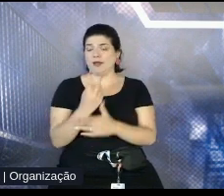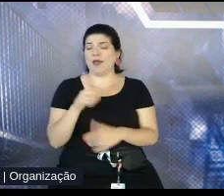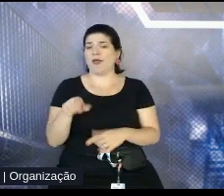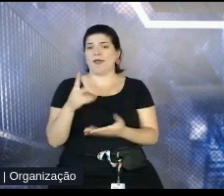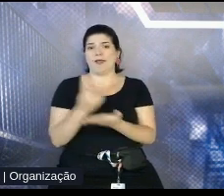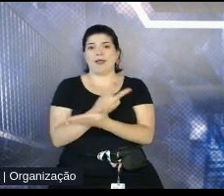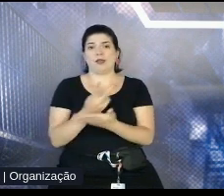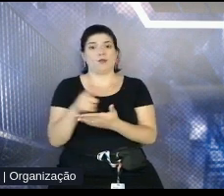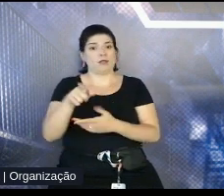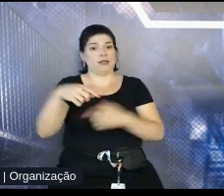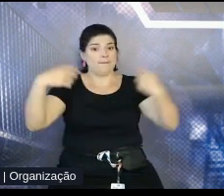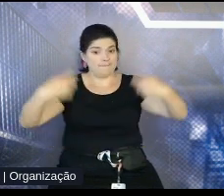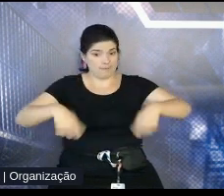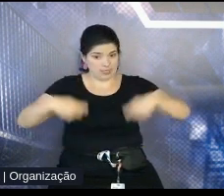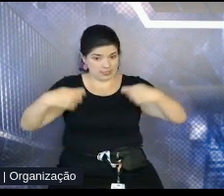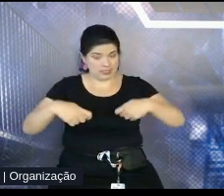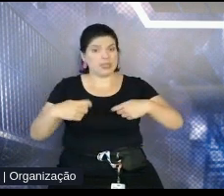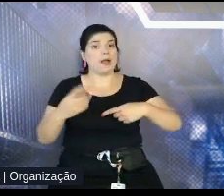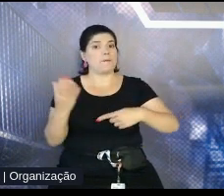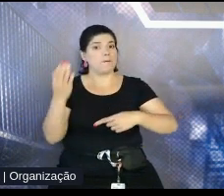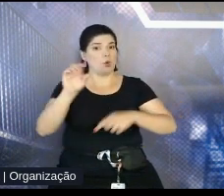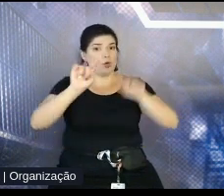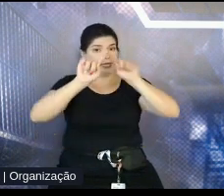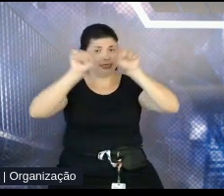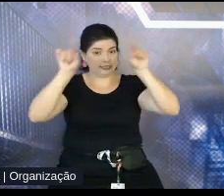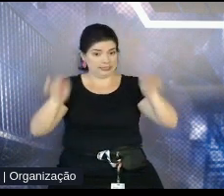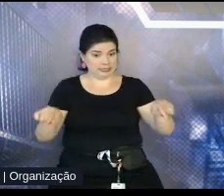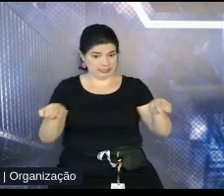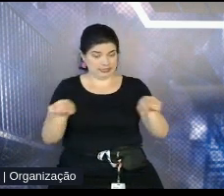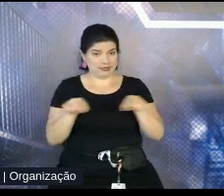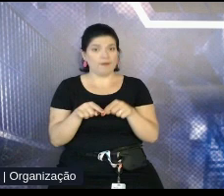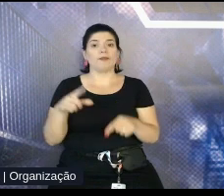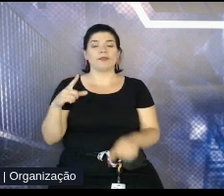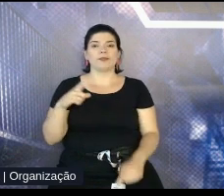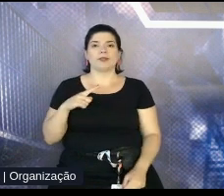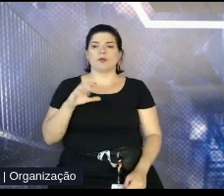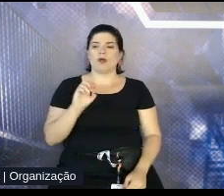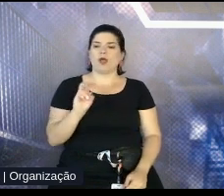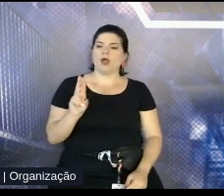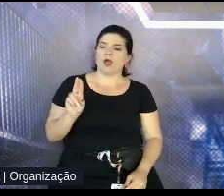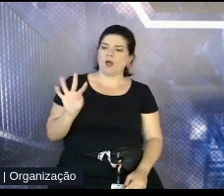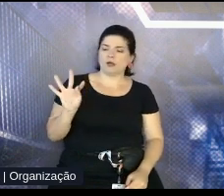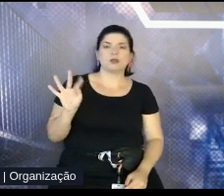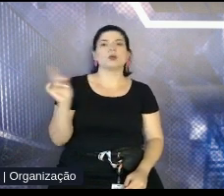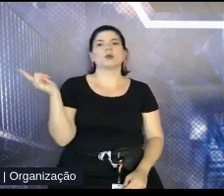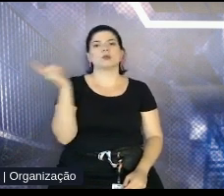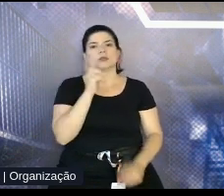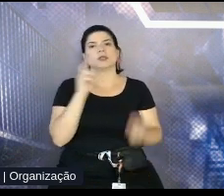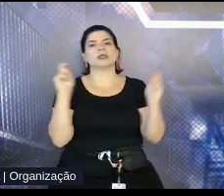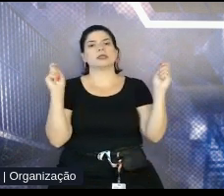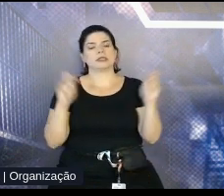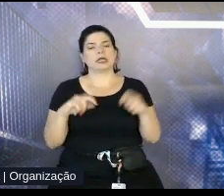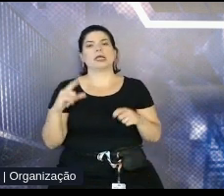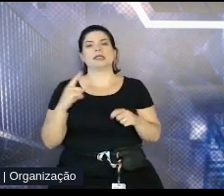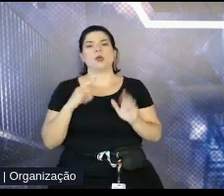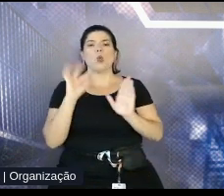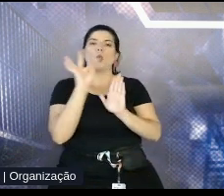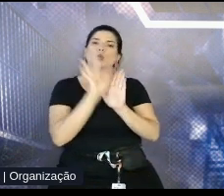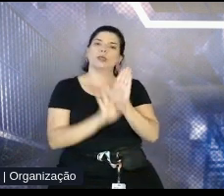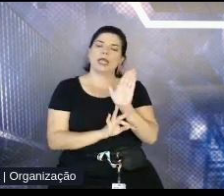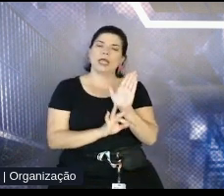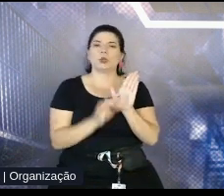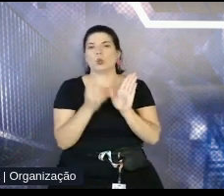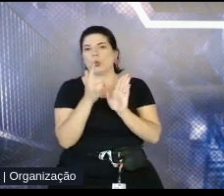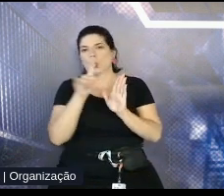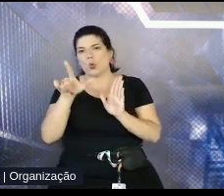você precisa estar colocando dentro dessa tag image um alt para que você esteja colocando um texto alternativo. Precisa colocar